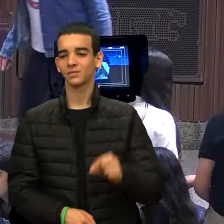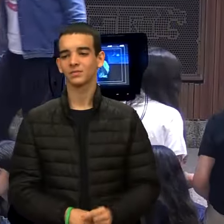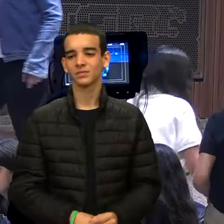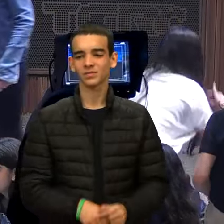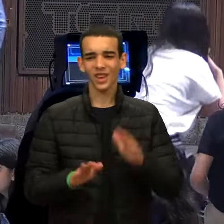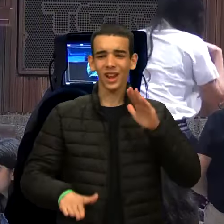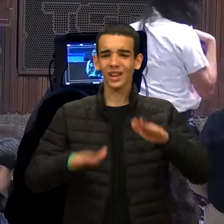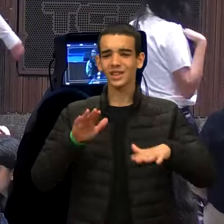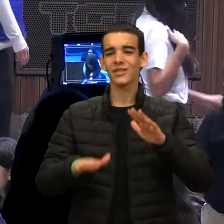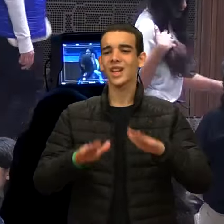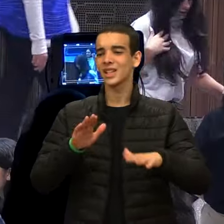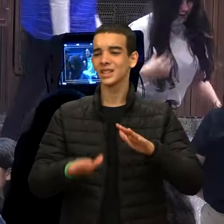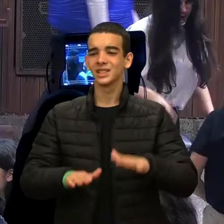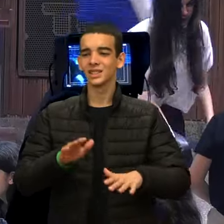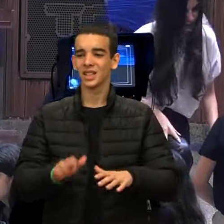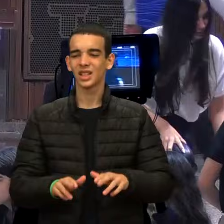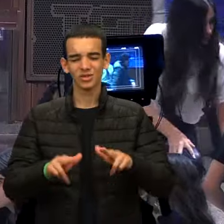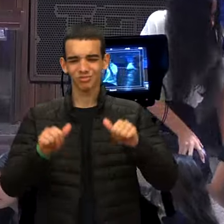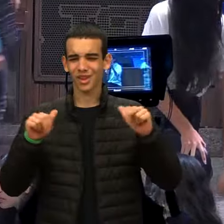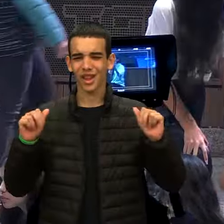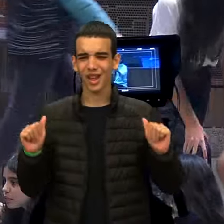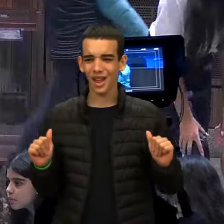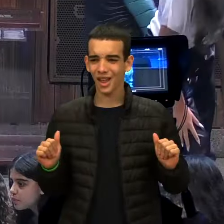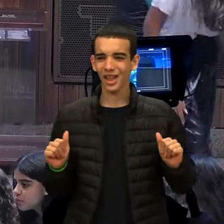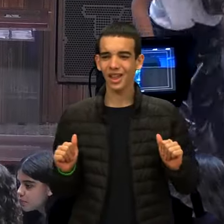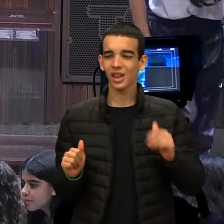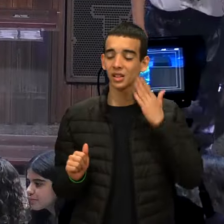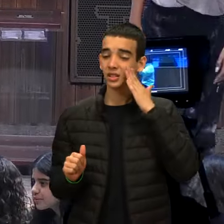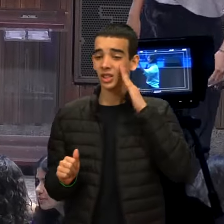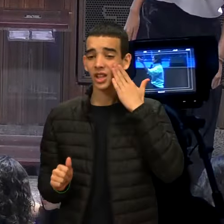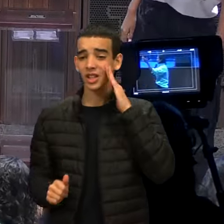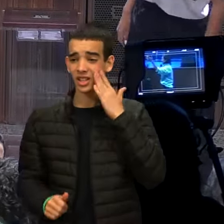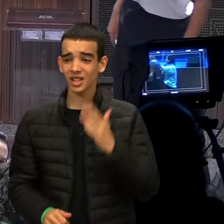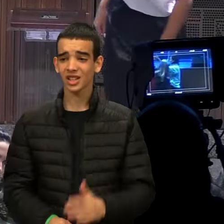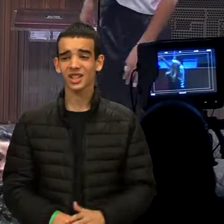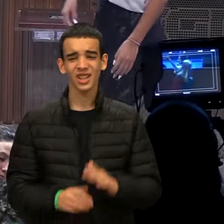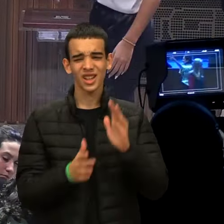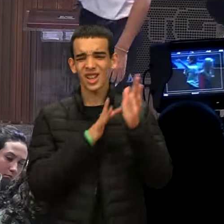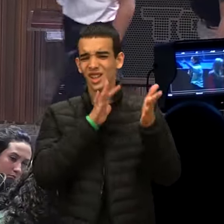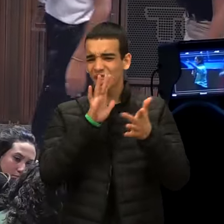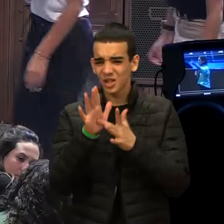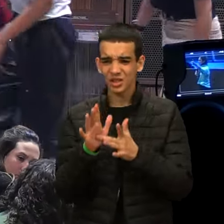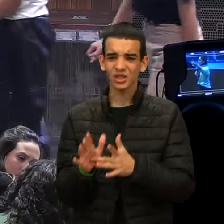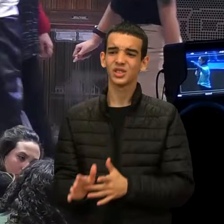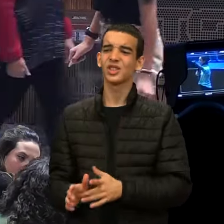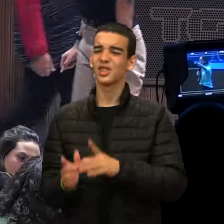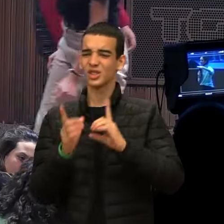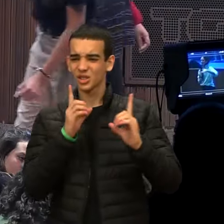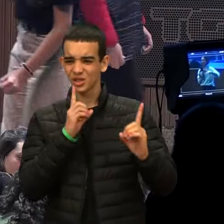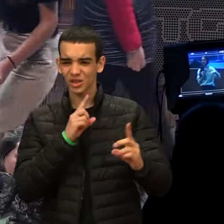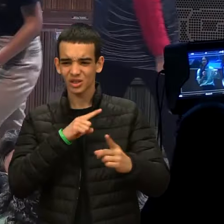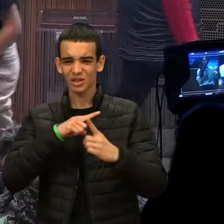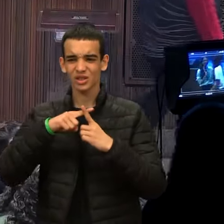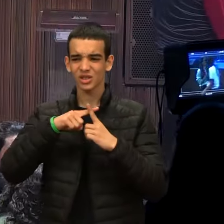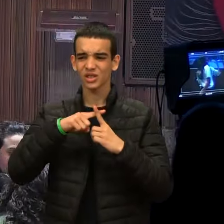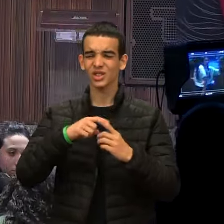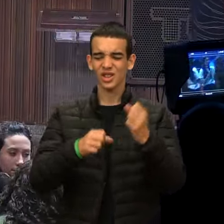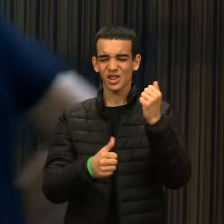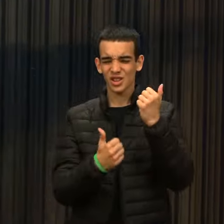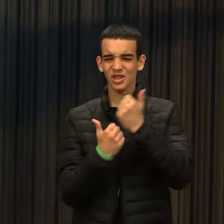você. Talvez você nunca tenha entendido que Ele morreu numa cruz porque Ele queria estar perto de você, porque Ele queria